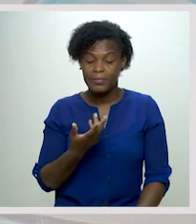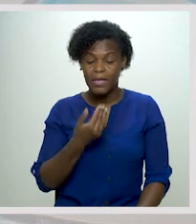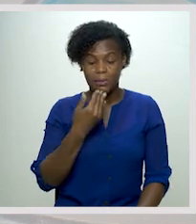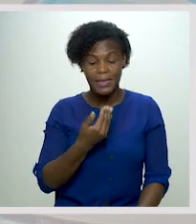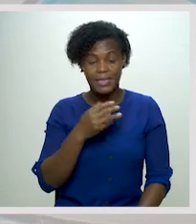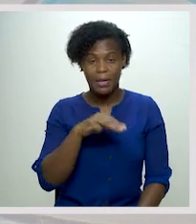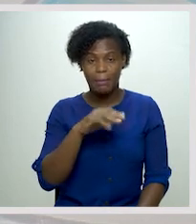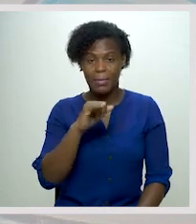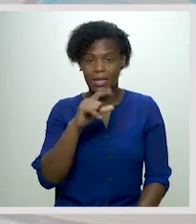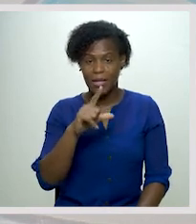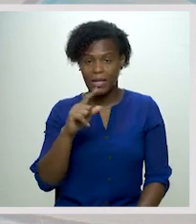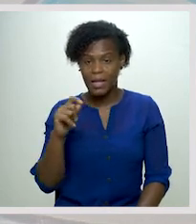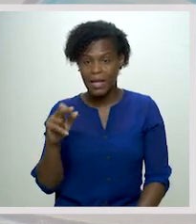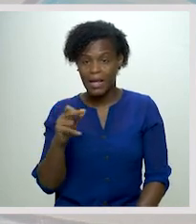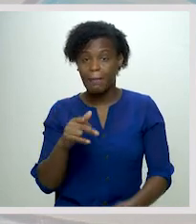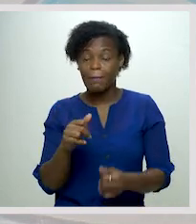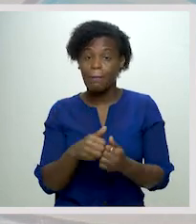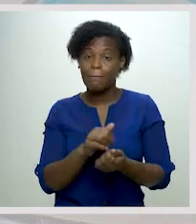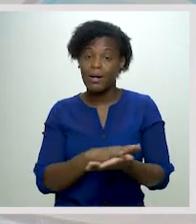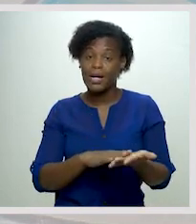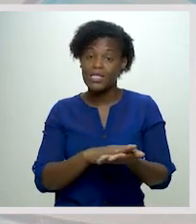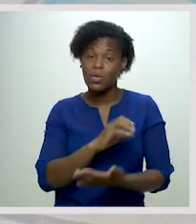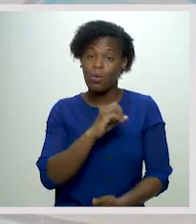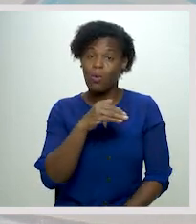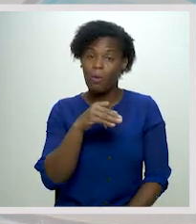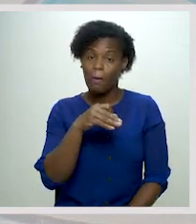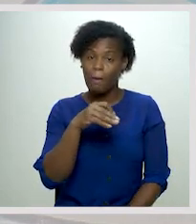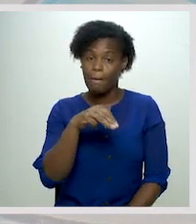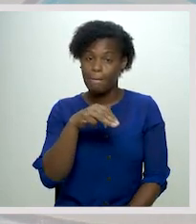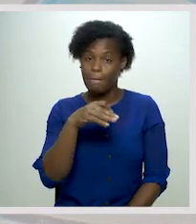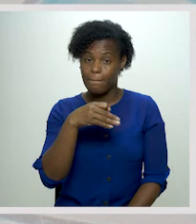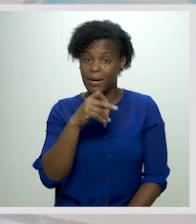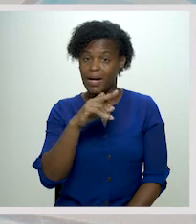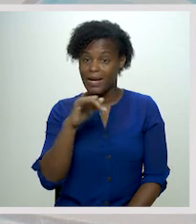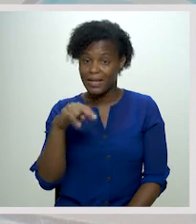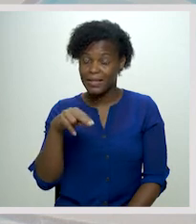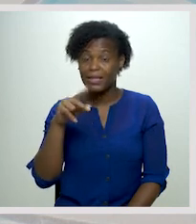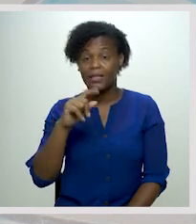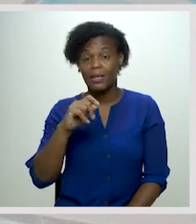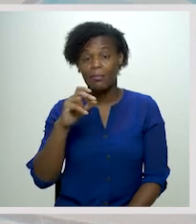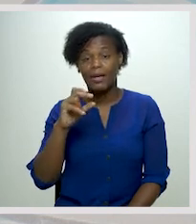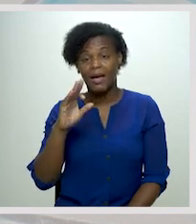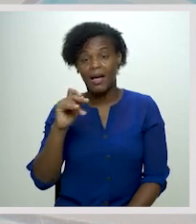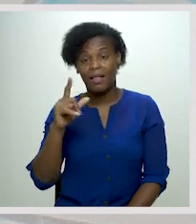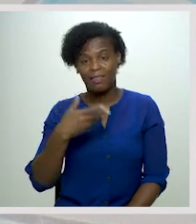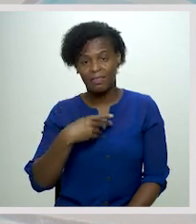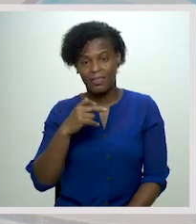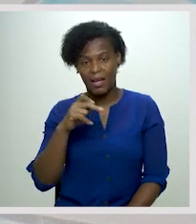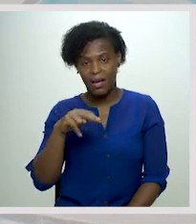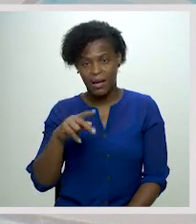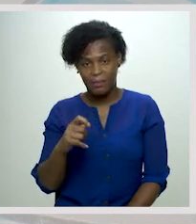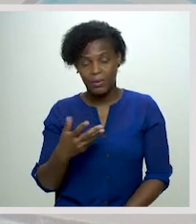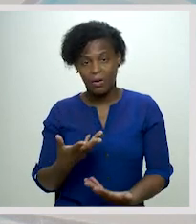né? A experiência de Miller baseada nas hipóteses de Oparin e Aldan. Já fizemos o exercício. Agora gostaria de